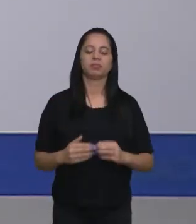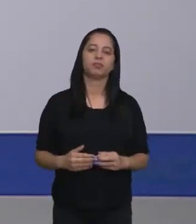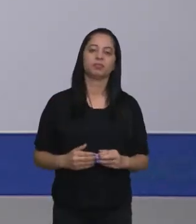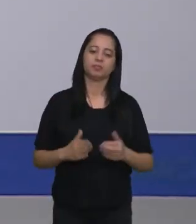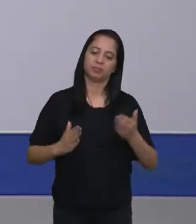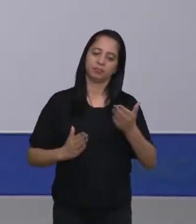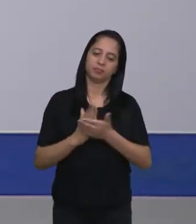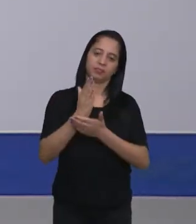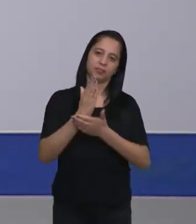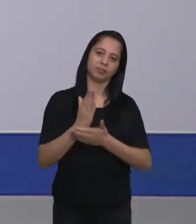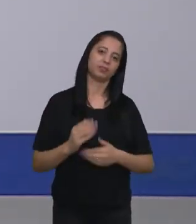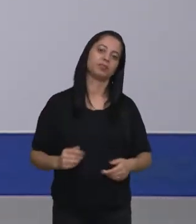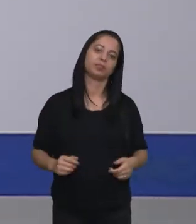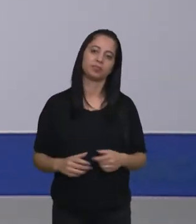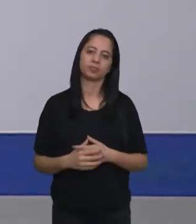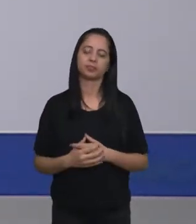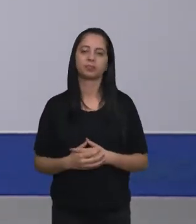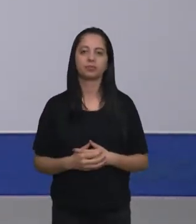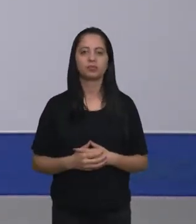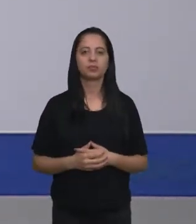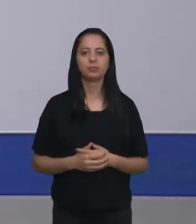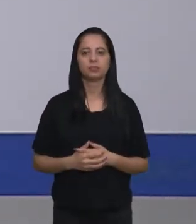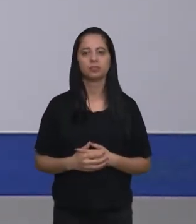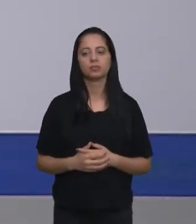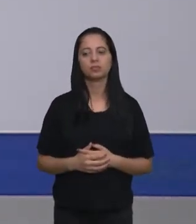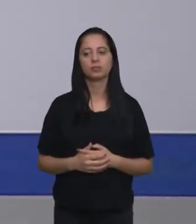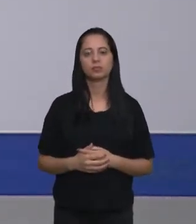Tramitação aprovada por unanimidade.